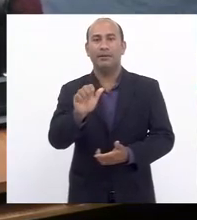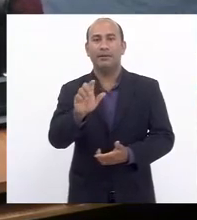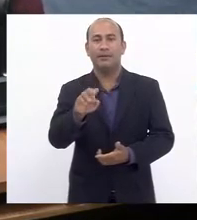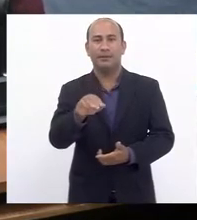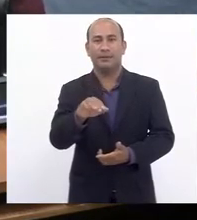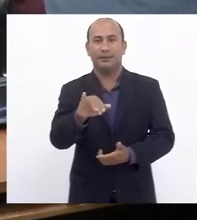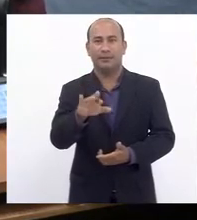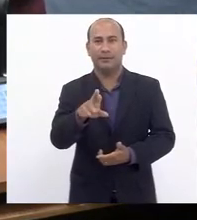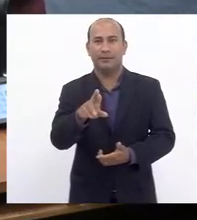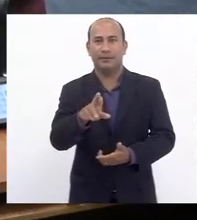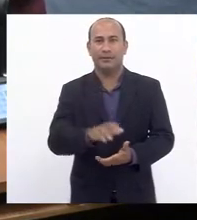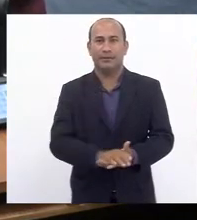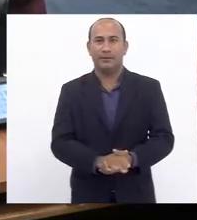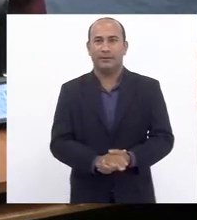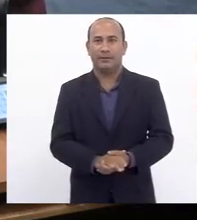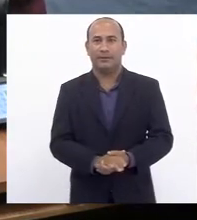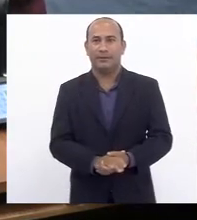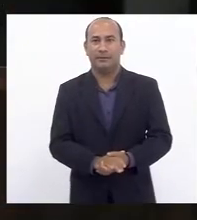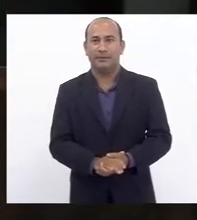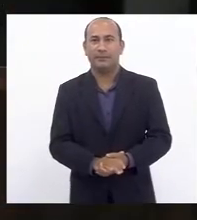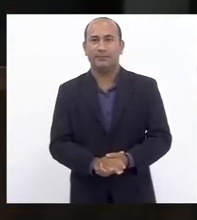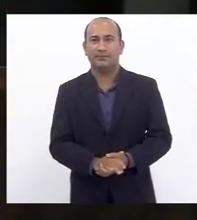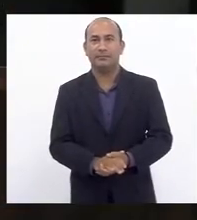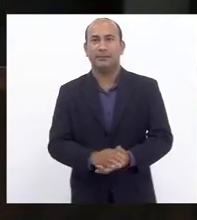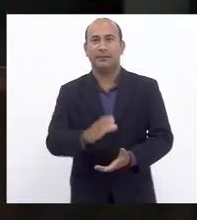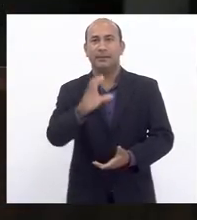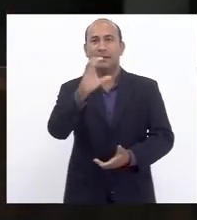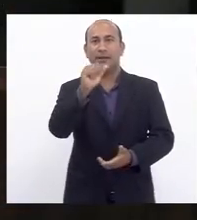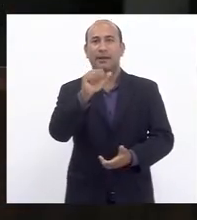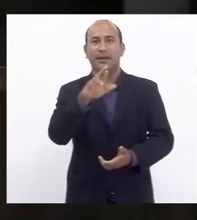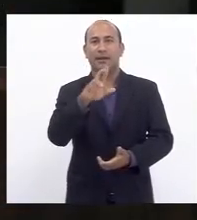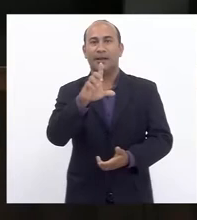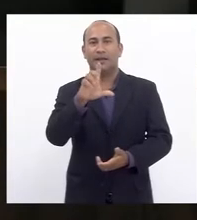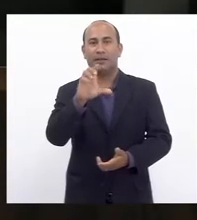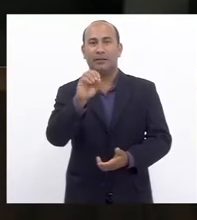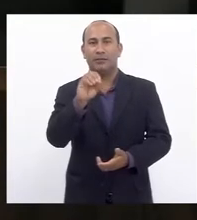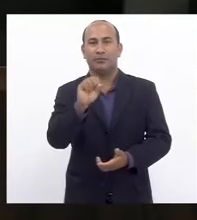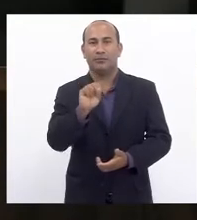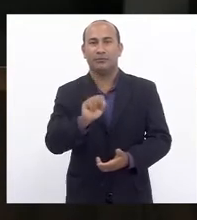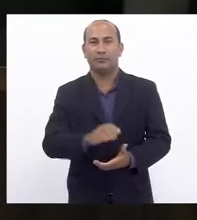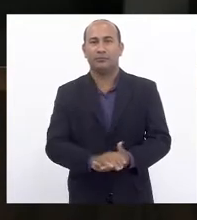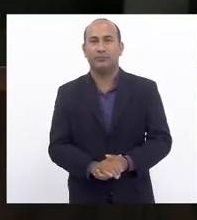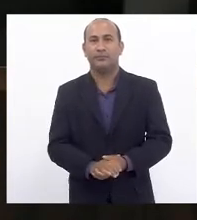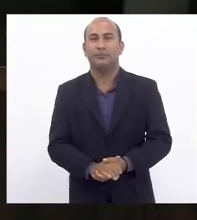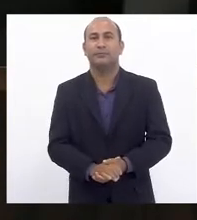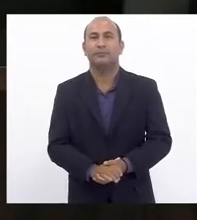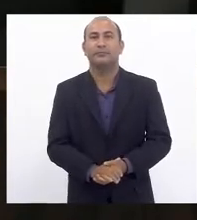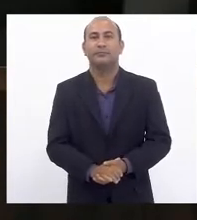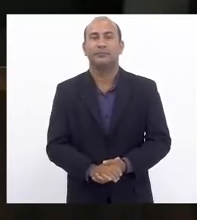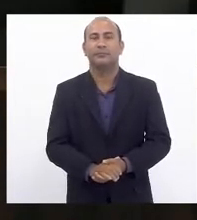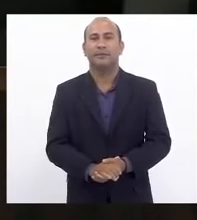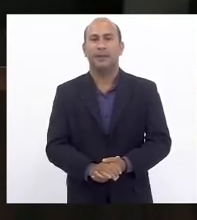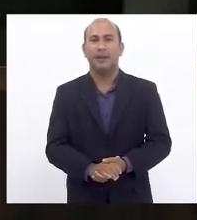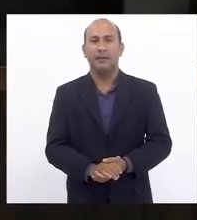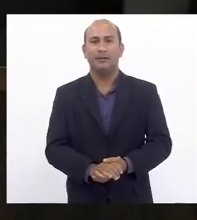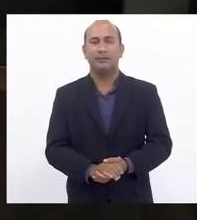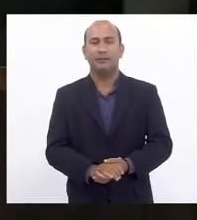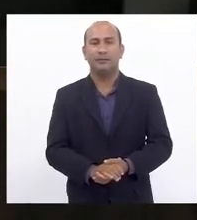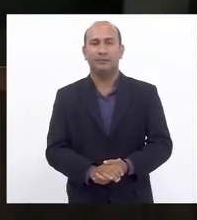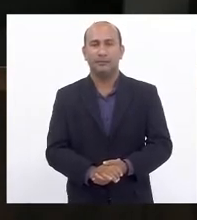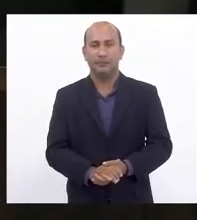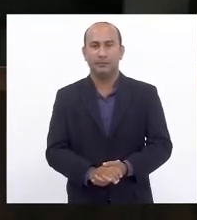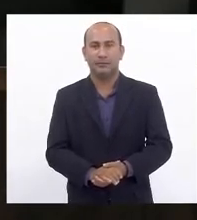Ronaldo Anquieta, Carlos Augusto, subtenente Bernardo. Deu um sorriso,